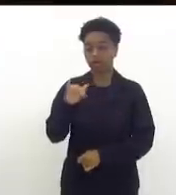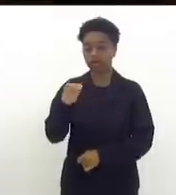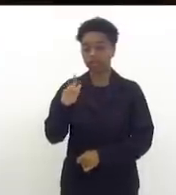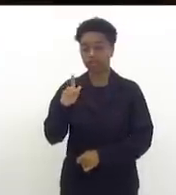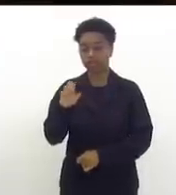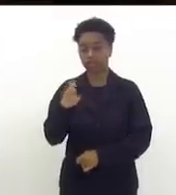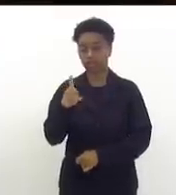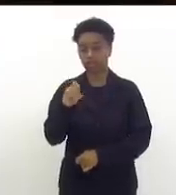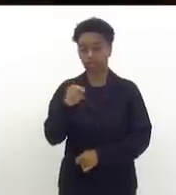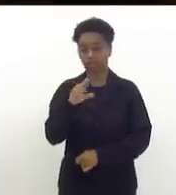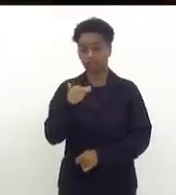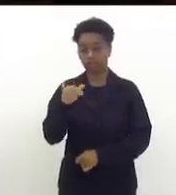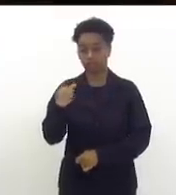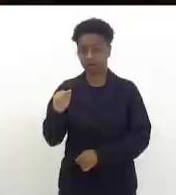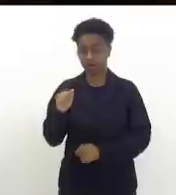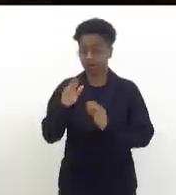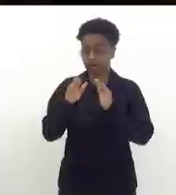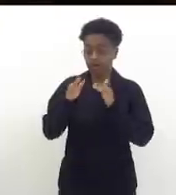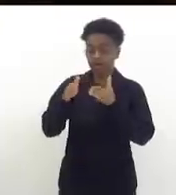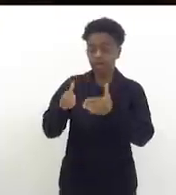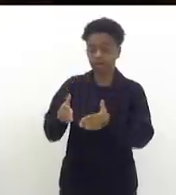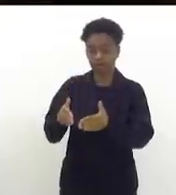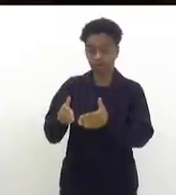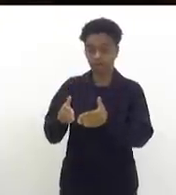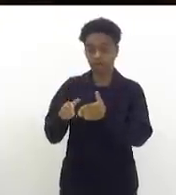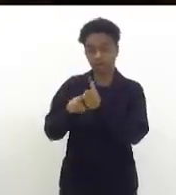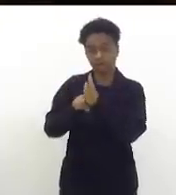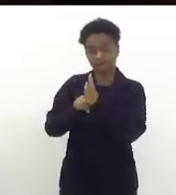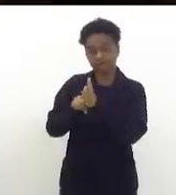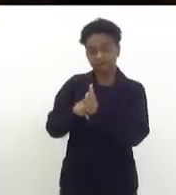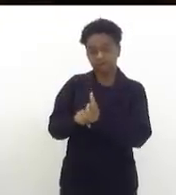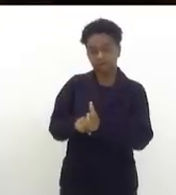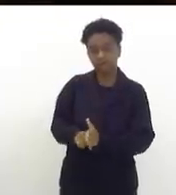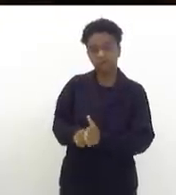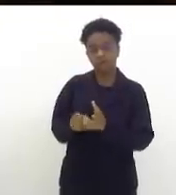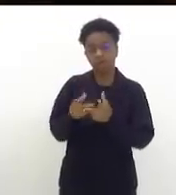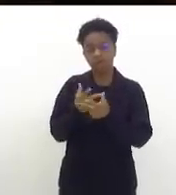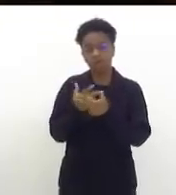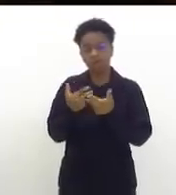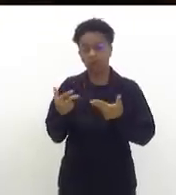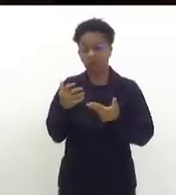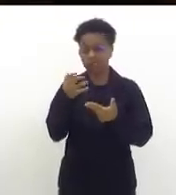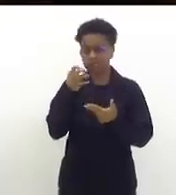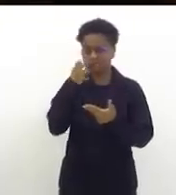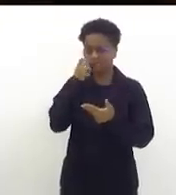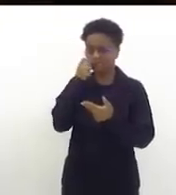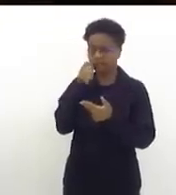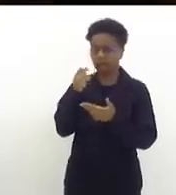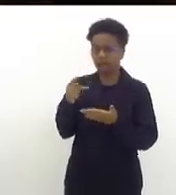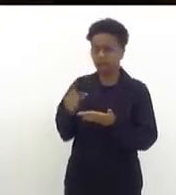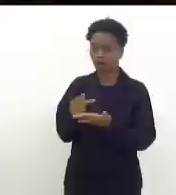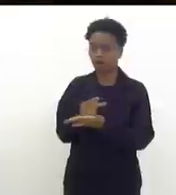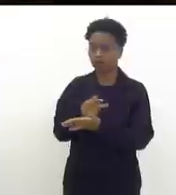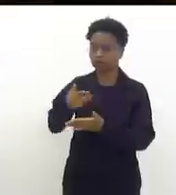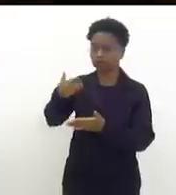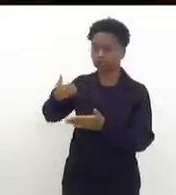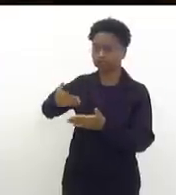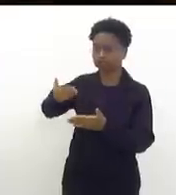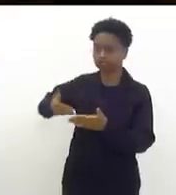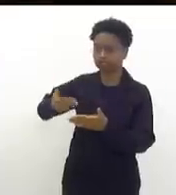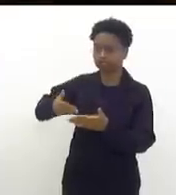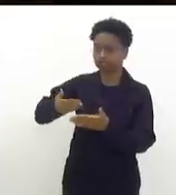para apurar esses constrangimentos que vem acontecendo